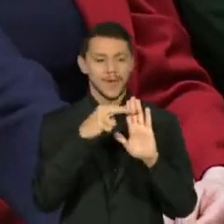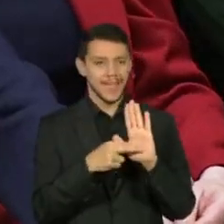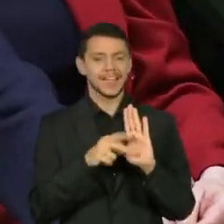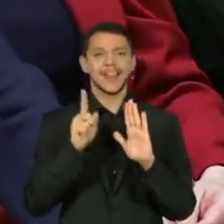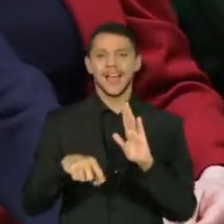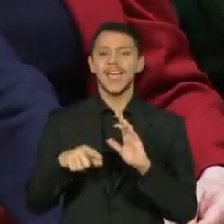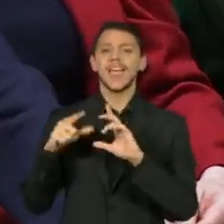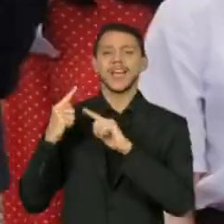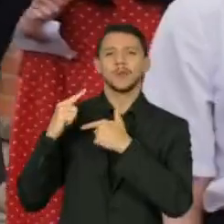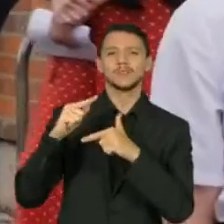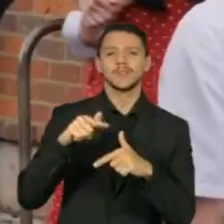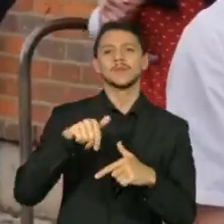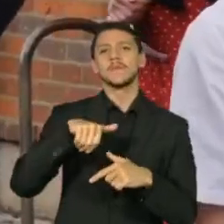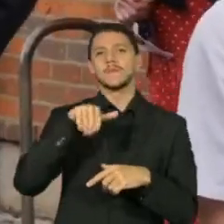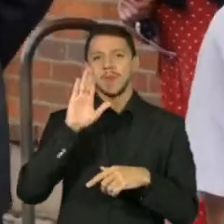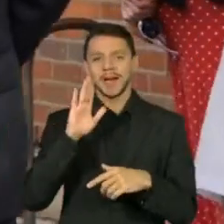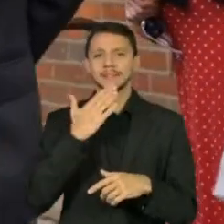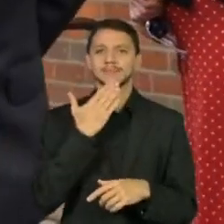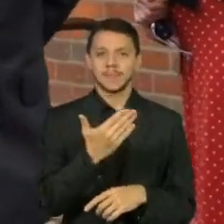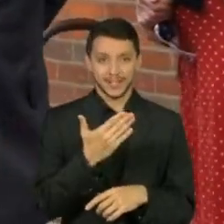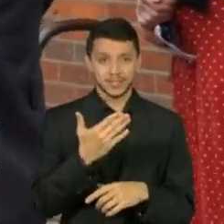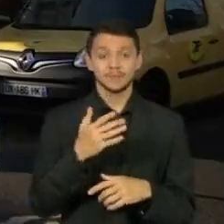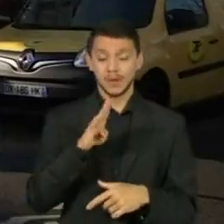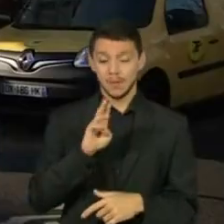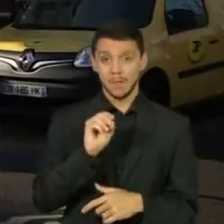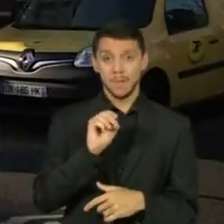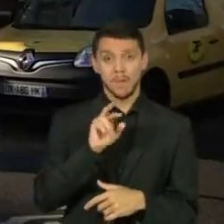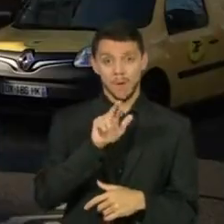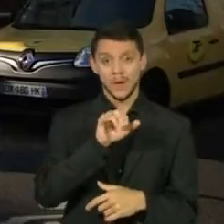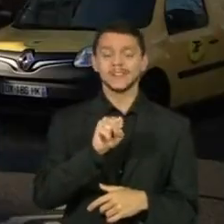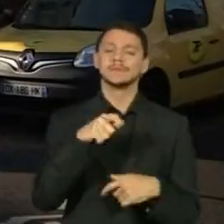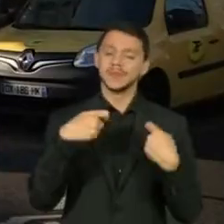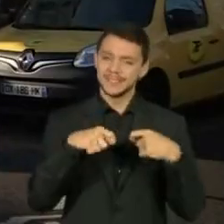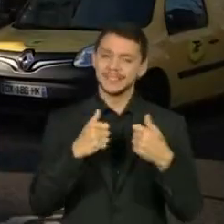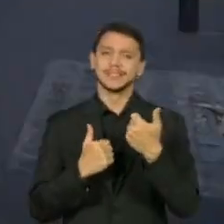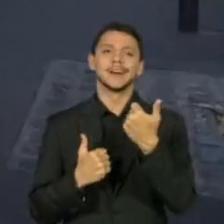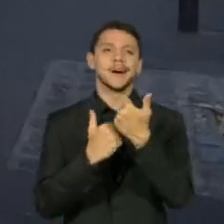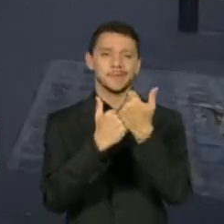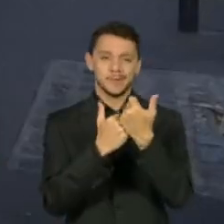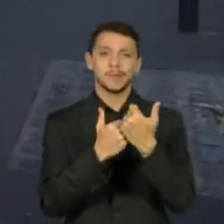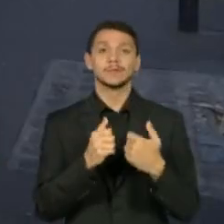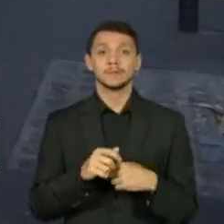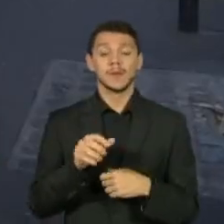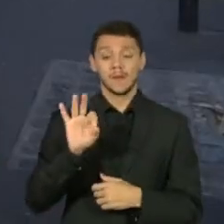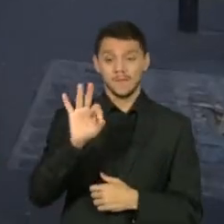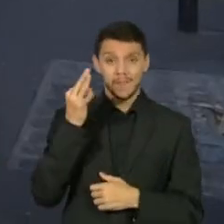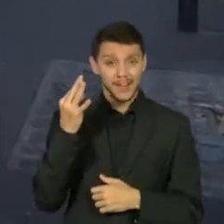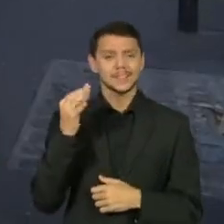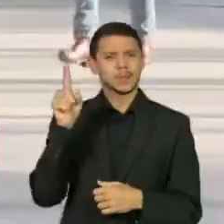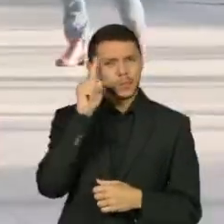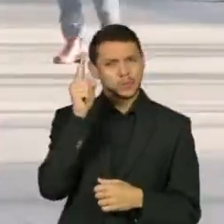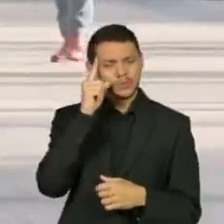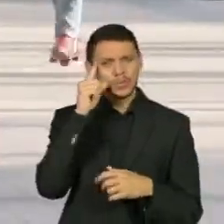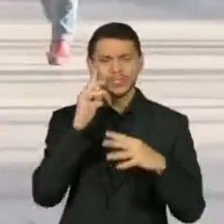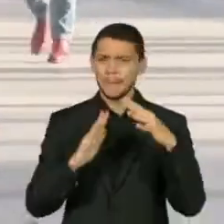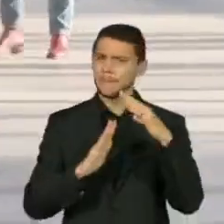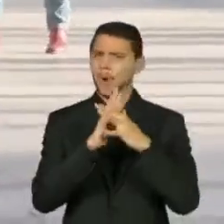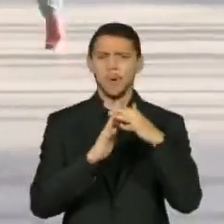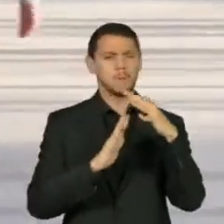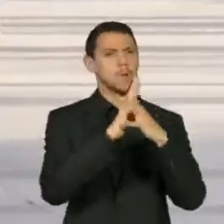de quem mais do que nunca Boris precisa de apoio a França que bate recordes diários de novos casos